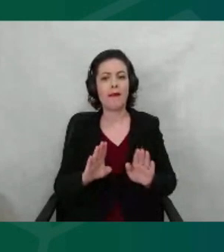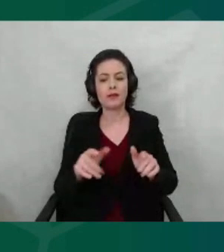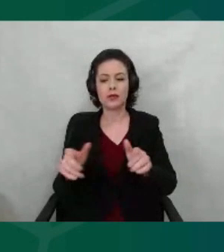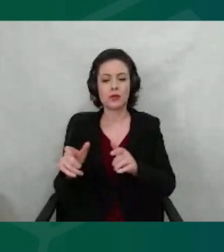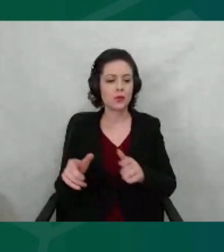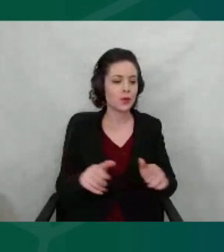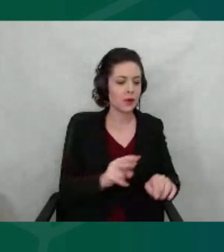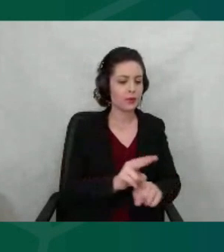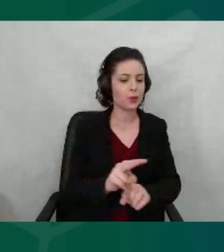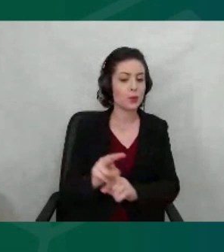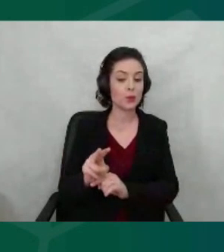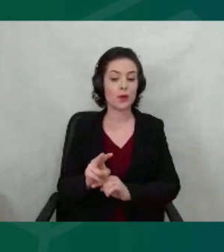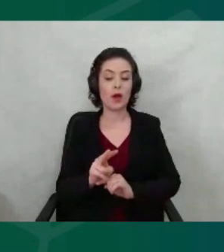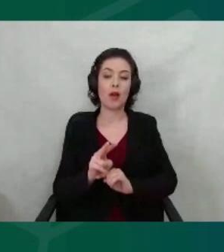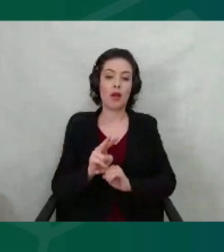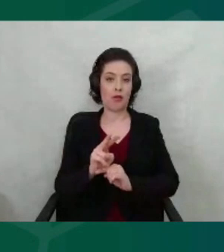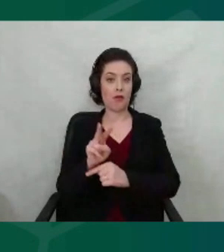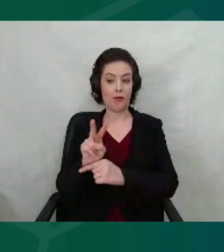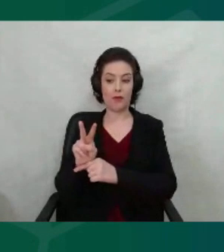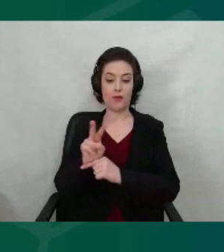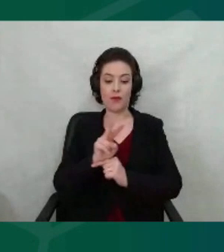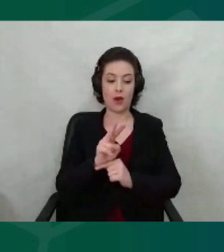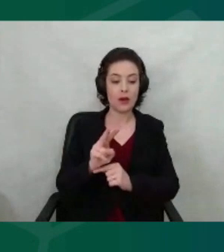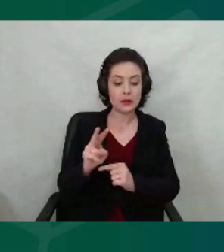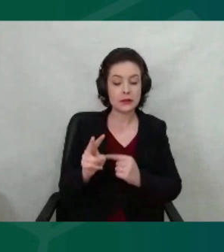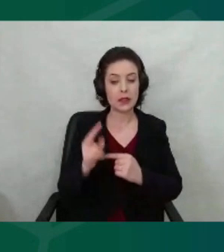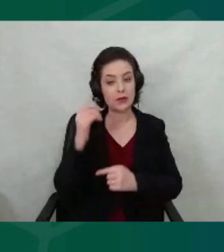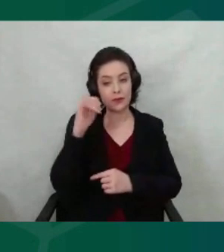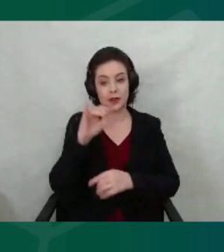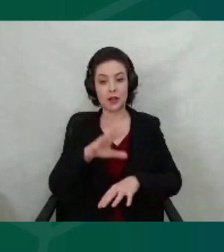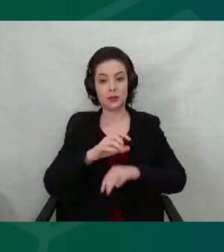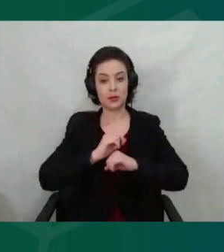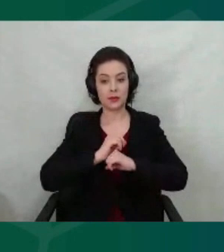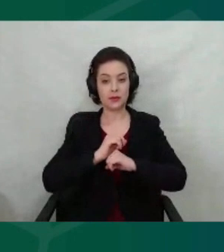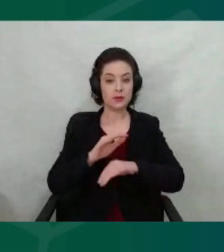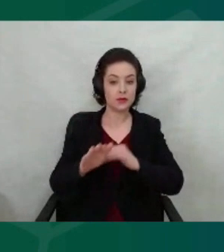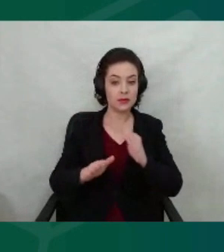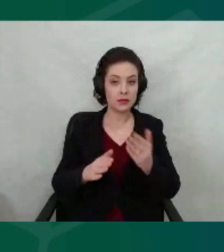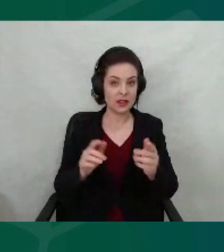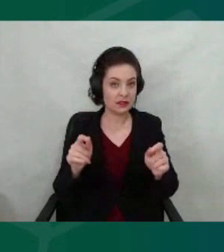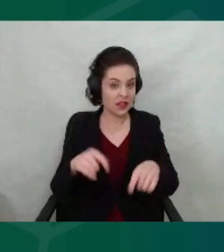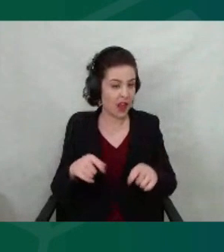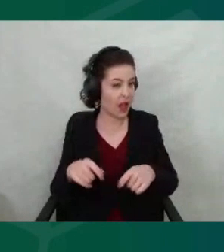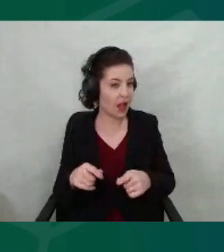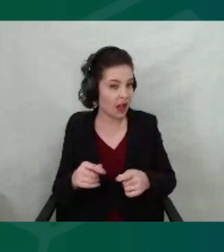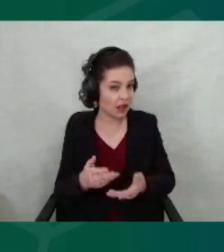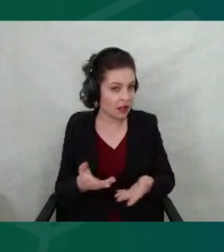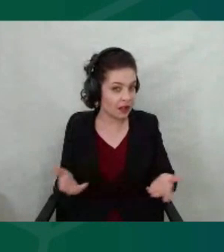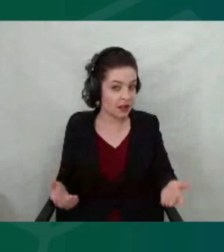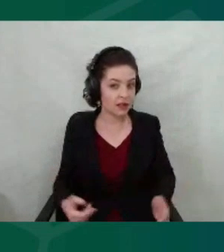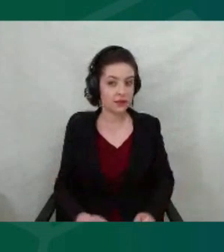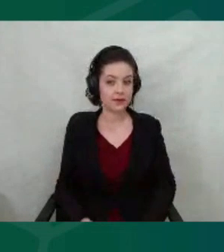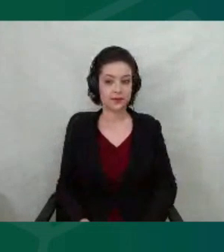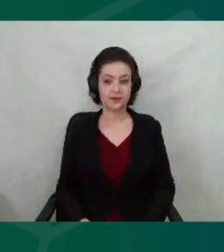e será que eles realmente funcionam? E na prática, esses cuidados, eles estão acessíveis? Pode passar para o próximo.